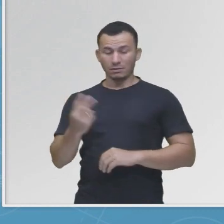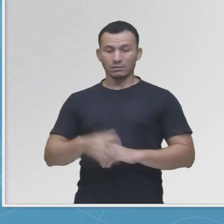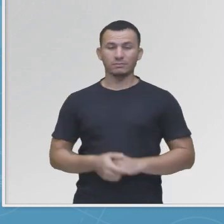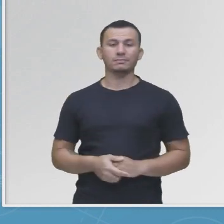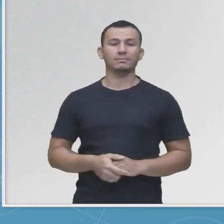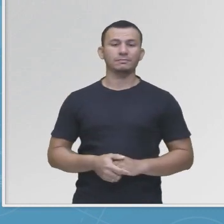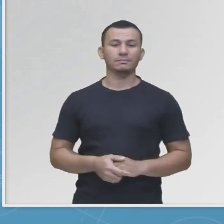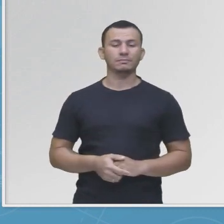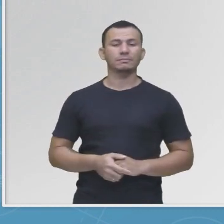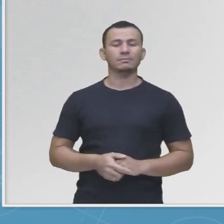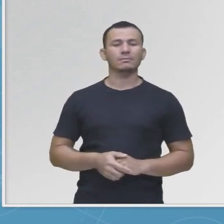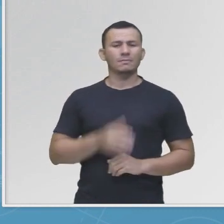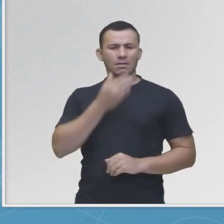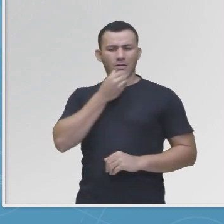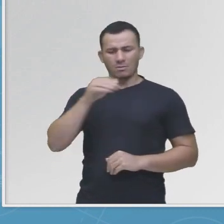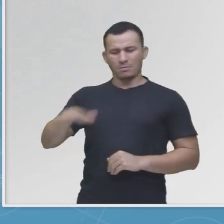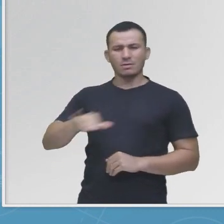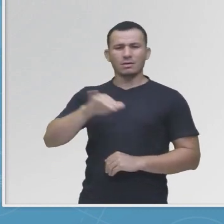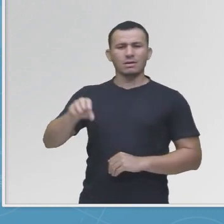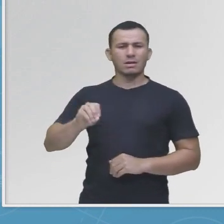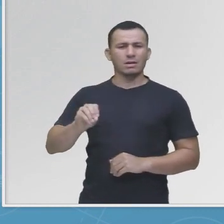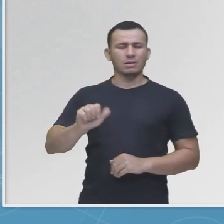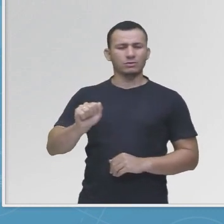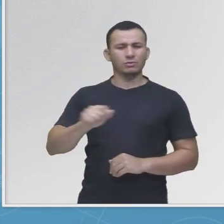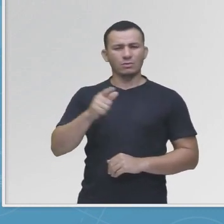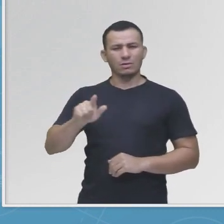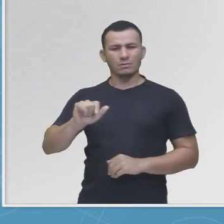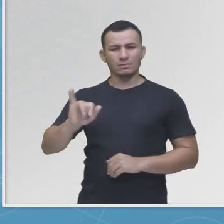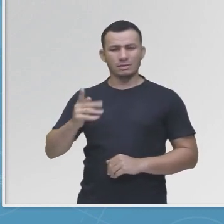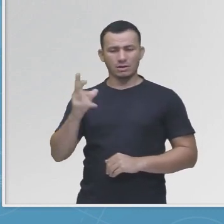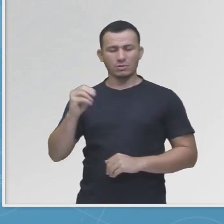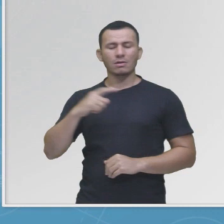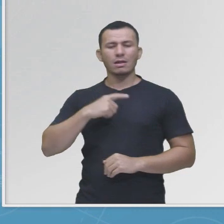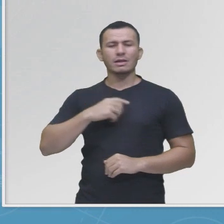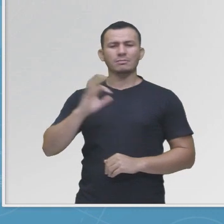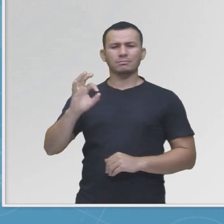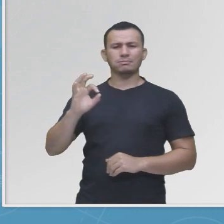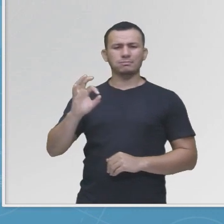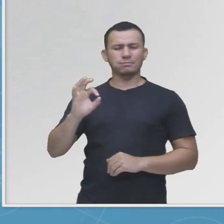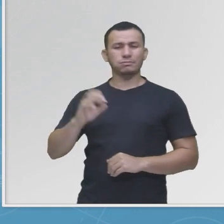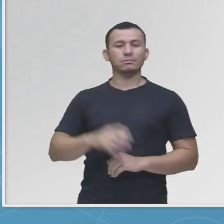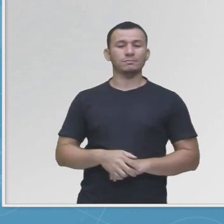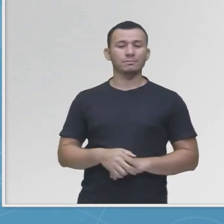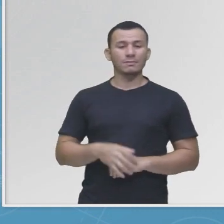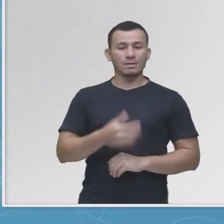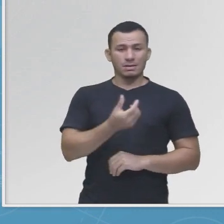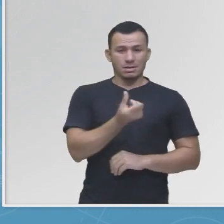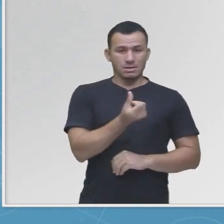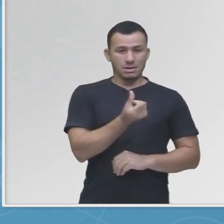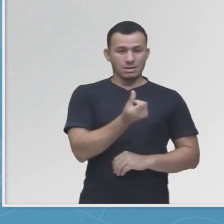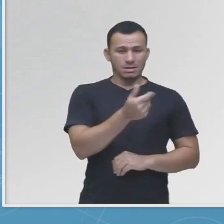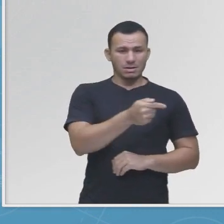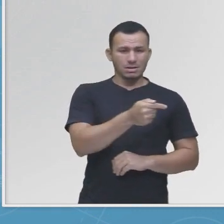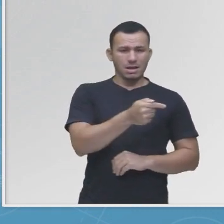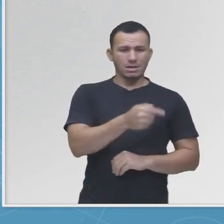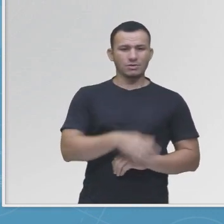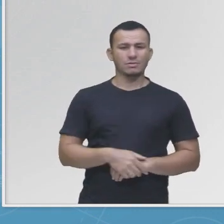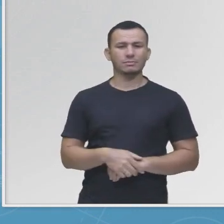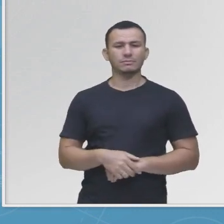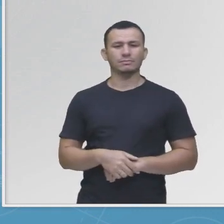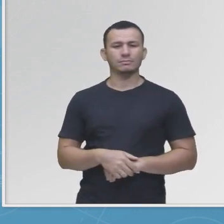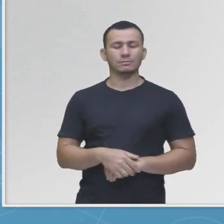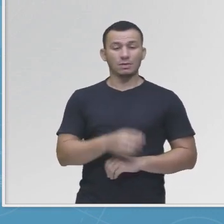temos Joãozinho tem 97 bolinhas de gude, Paulinho tem 68, a menos que